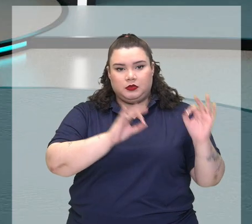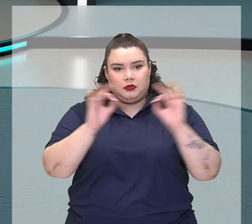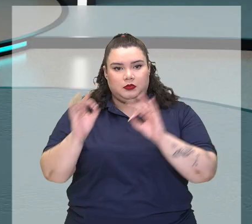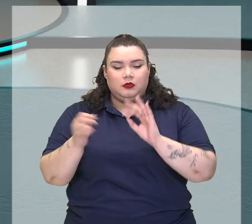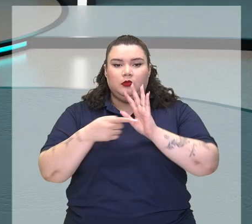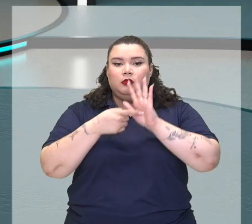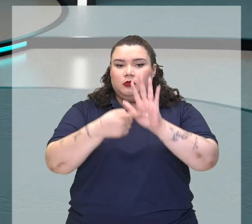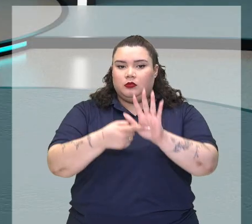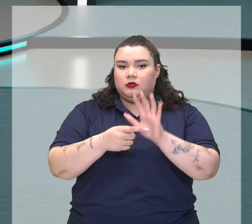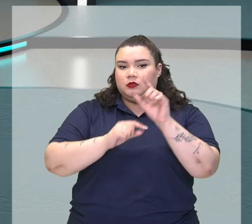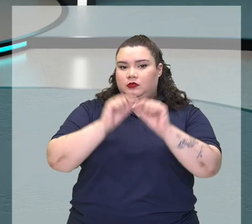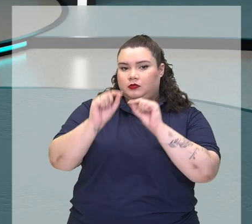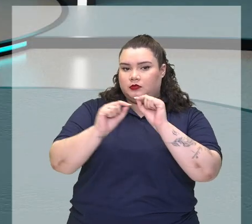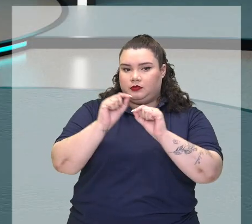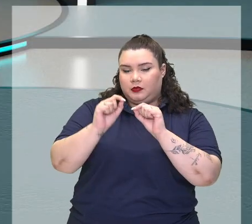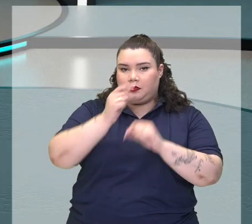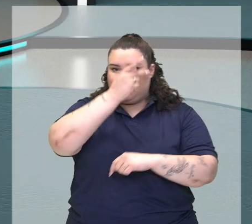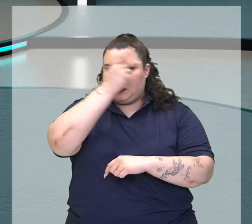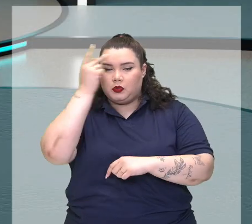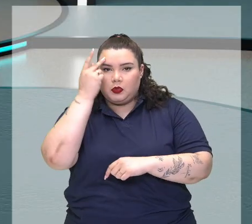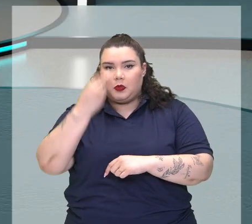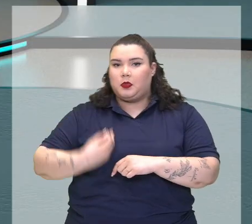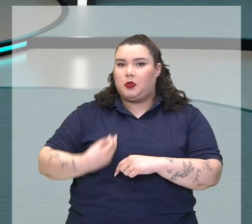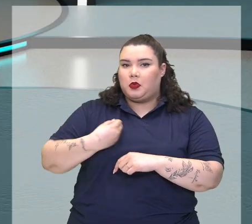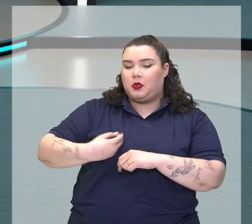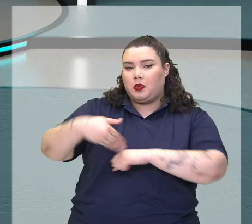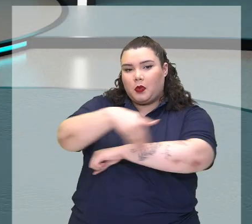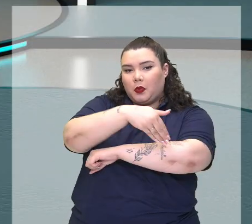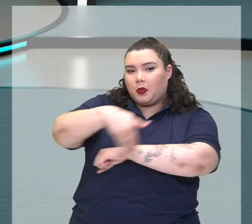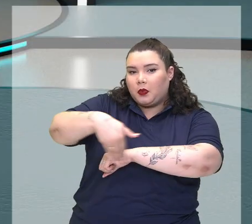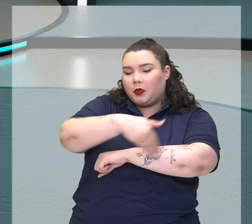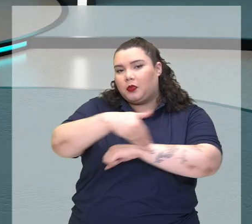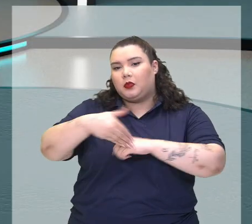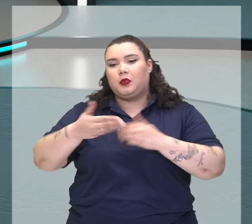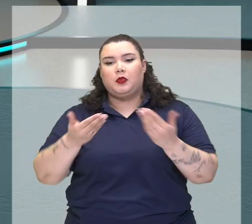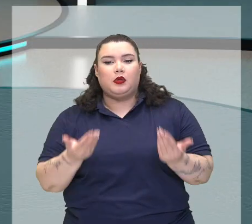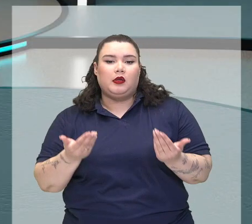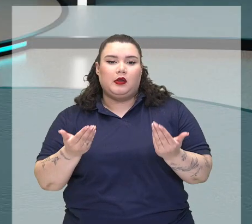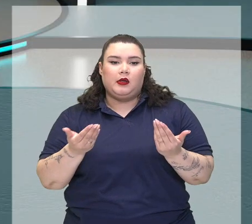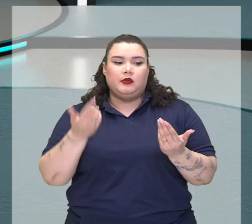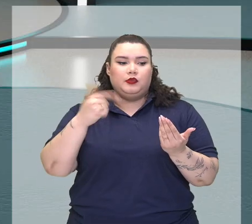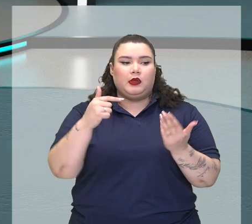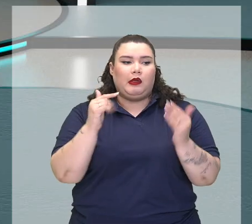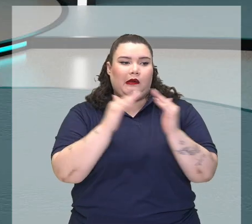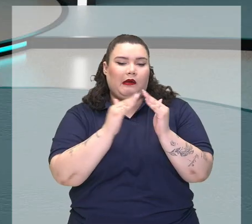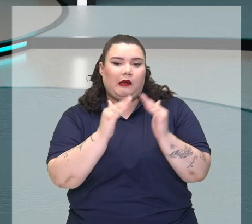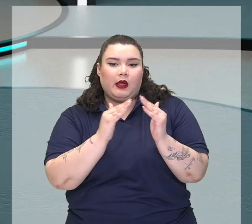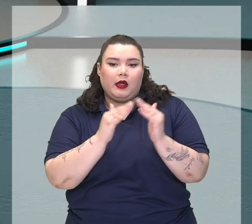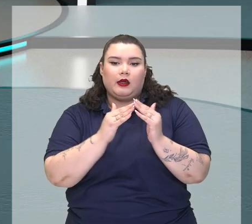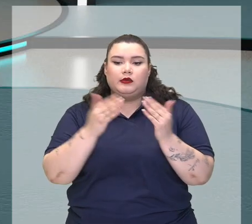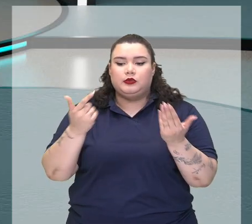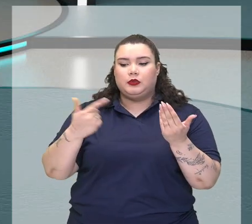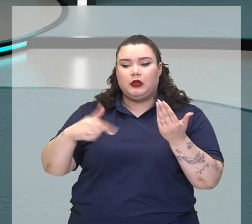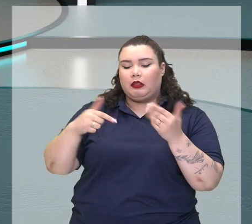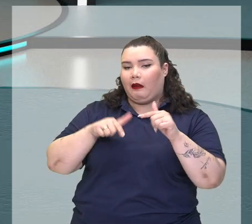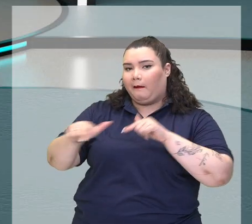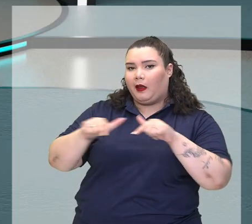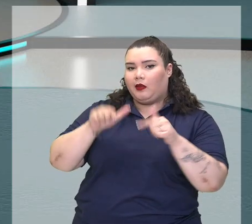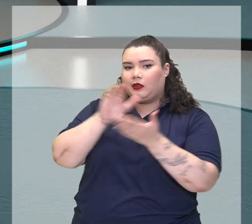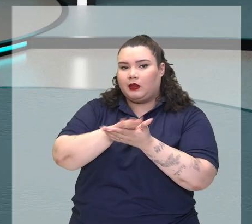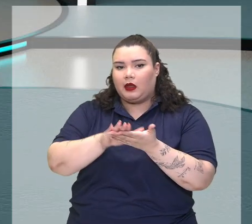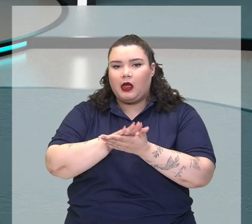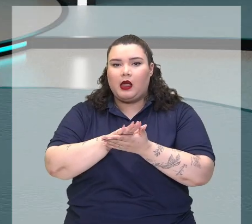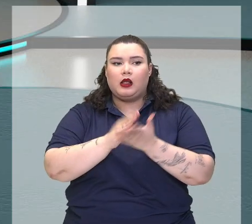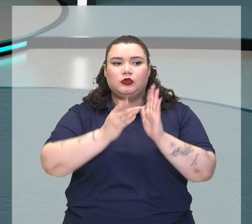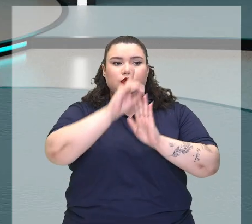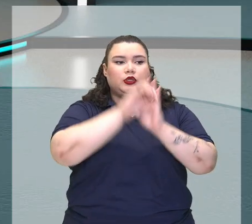nós aqueles que são moradores de ruas, né, que estão sem um teto, sem trabalho, sem os